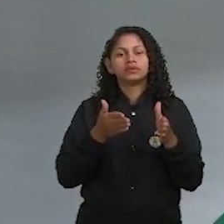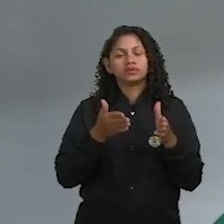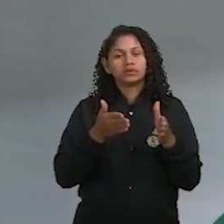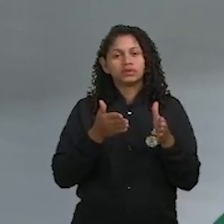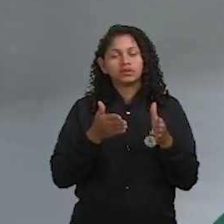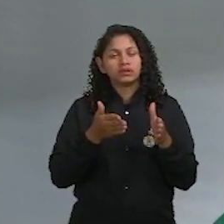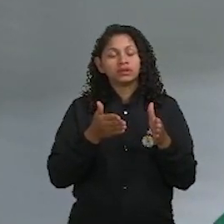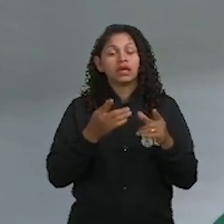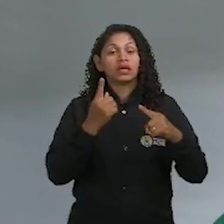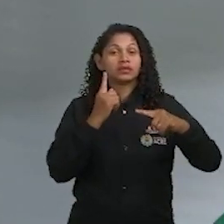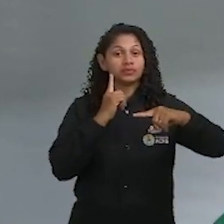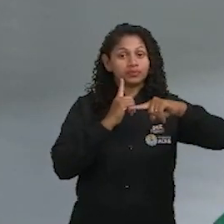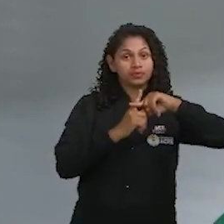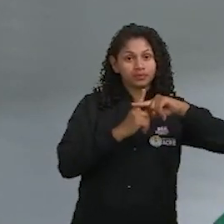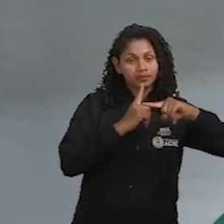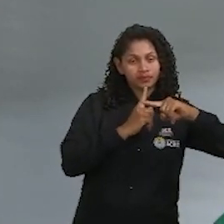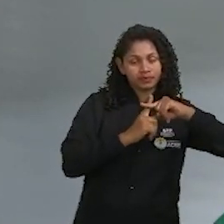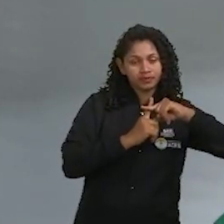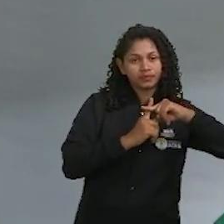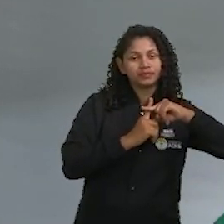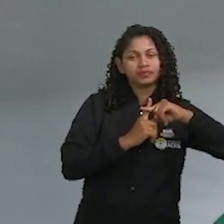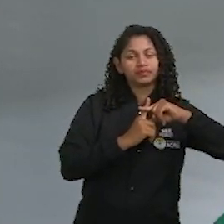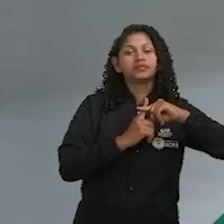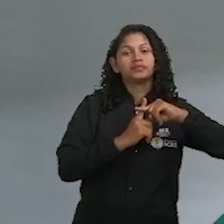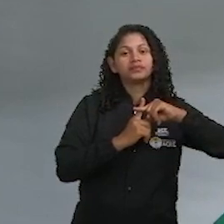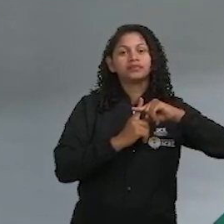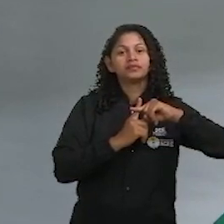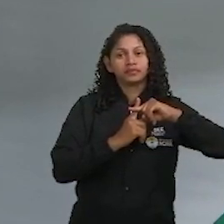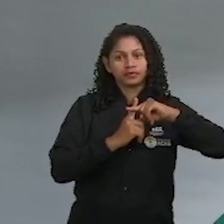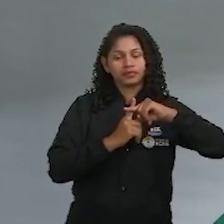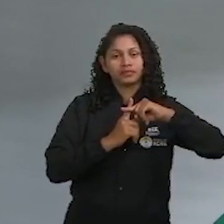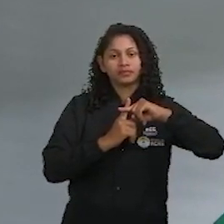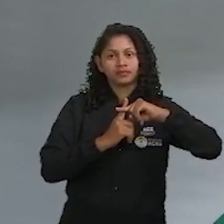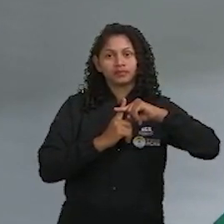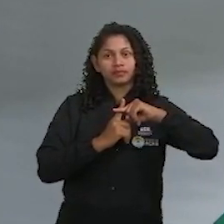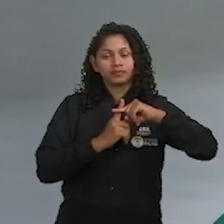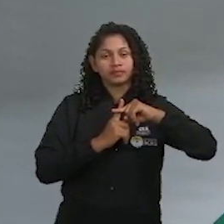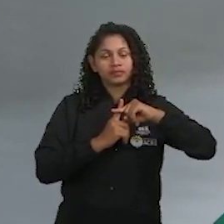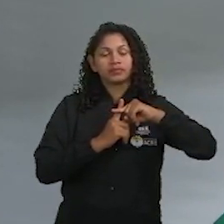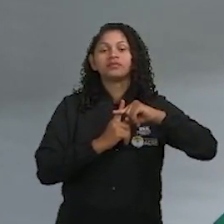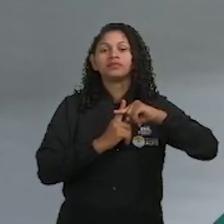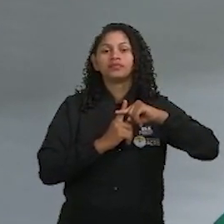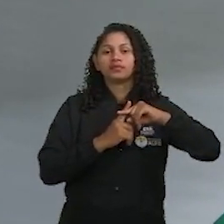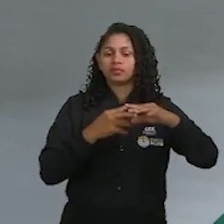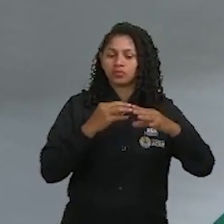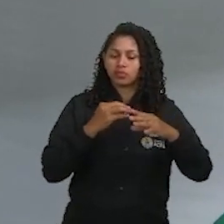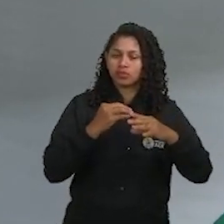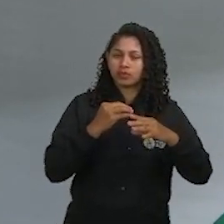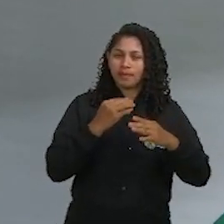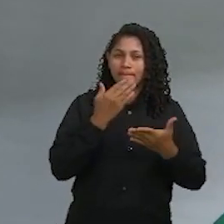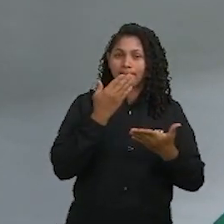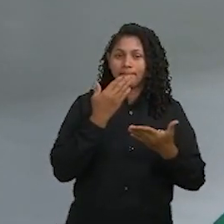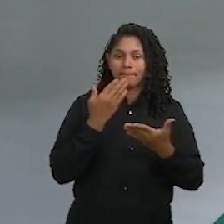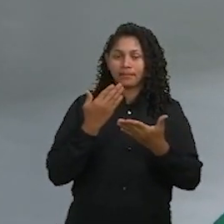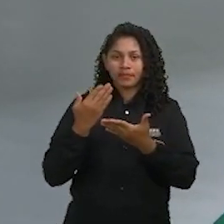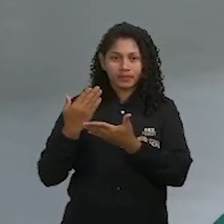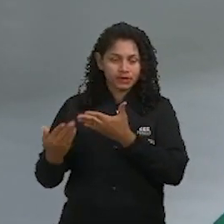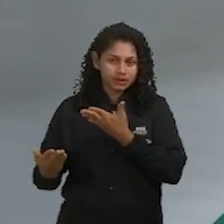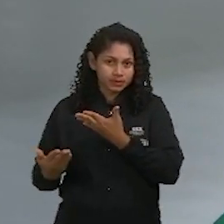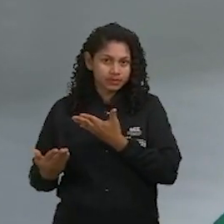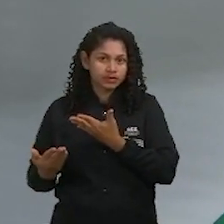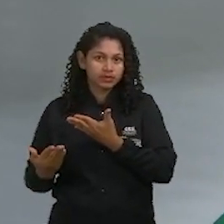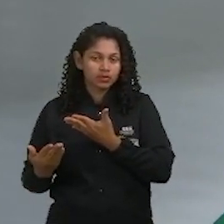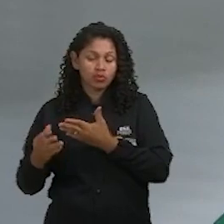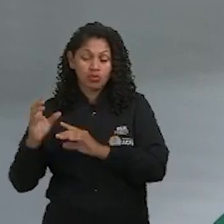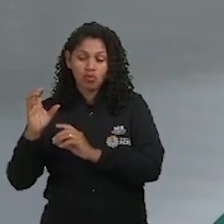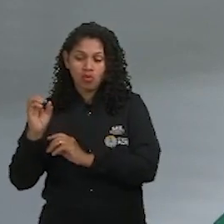que vai ganhar elétrons, enquanto a oxidação é o processo de perder elétrons